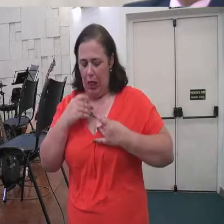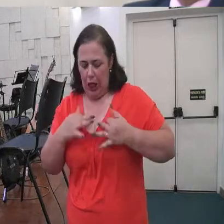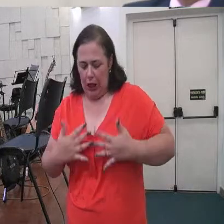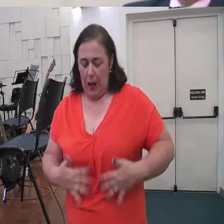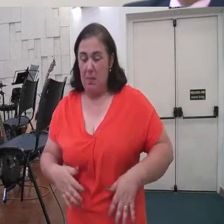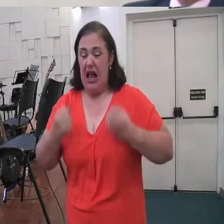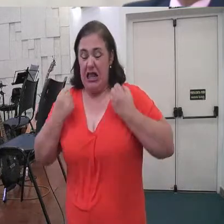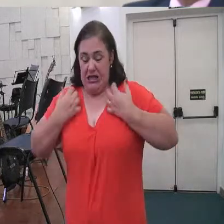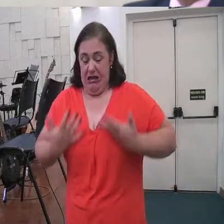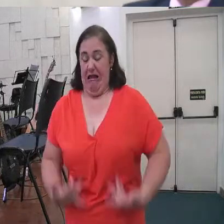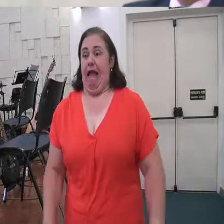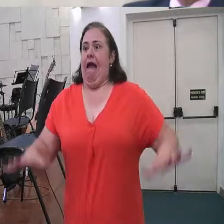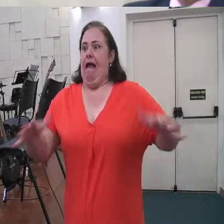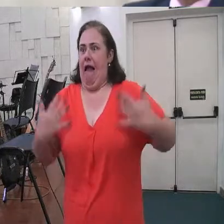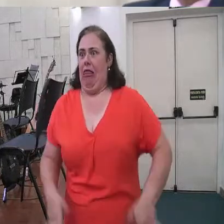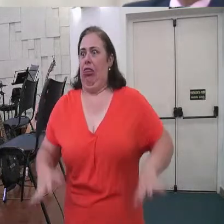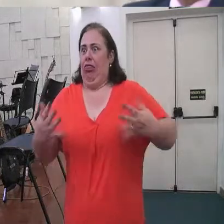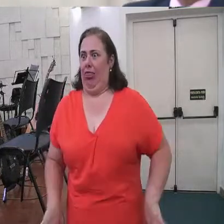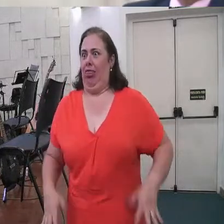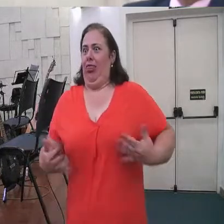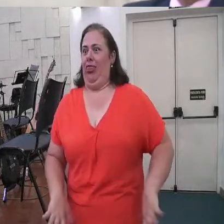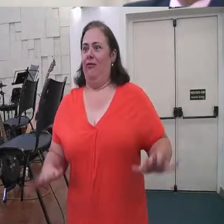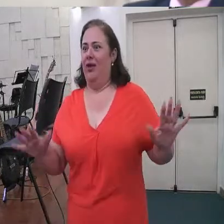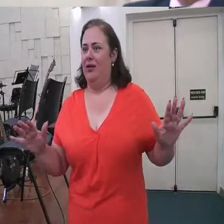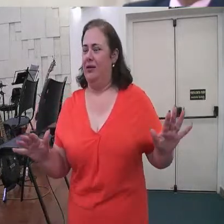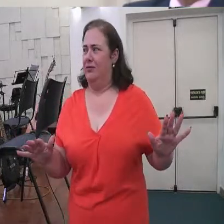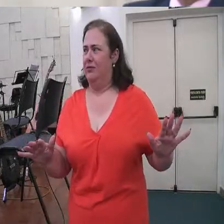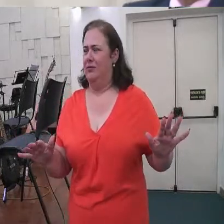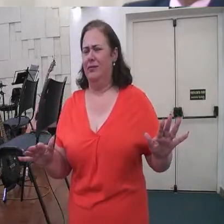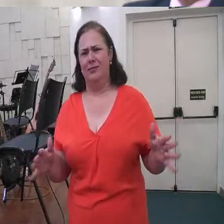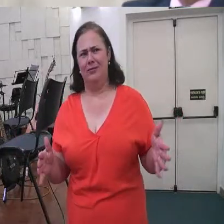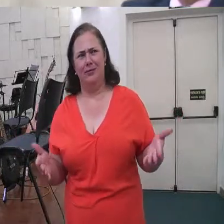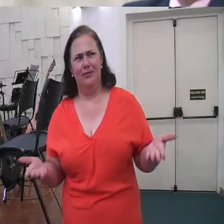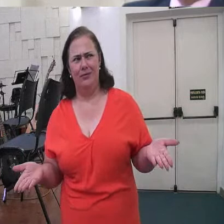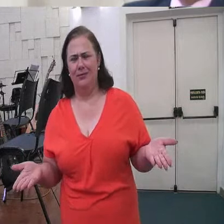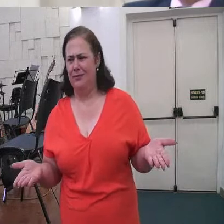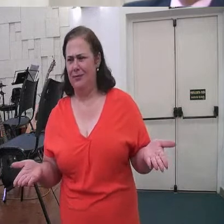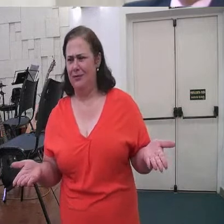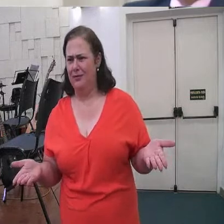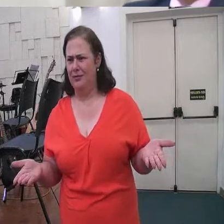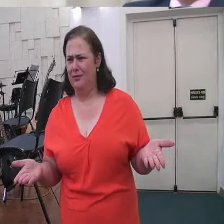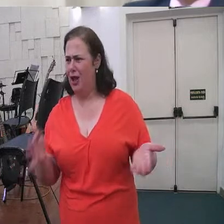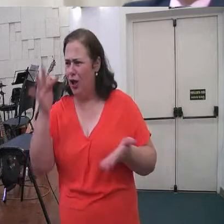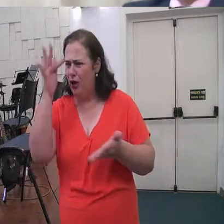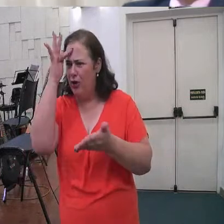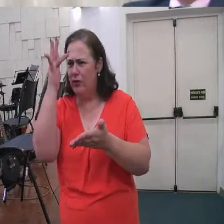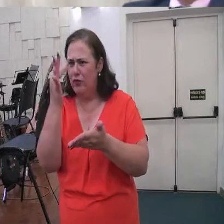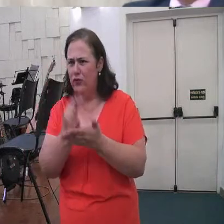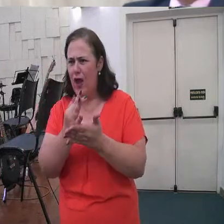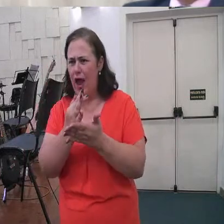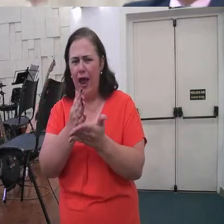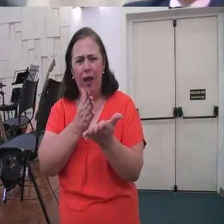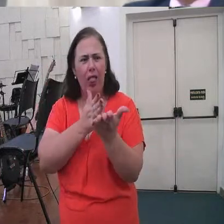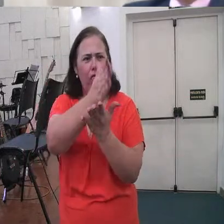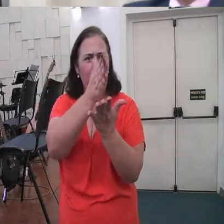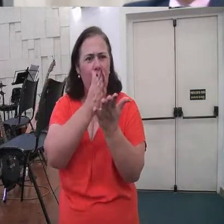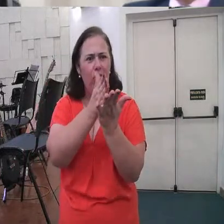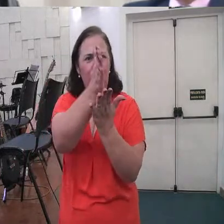eclética. E nós vamos ter também um outro tipo de fé, a fé